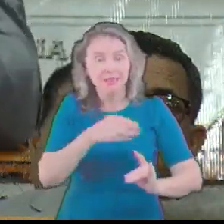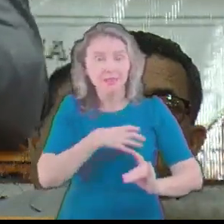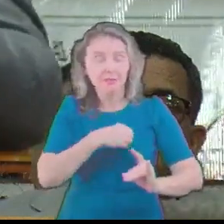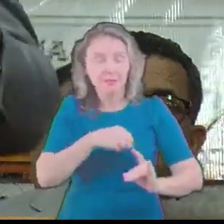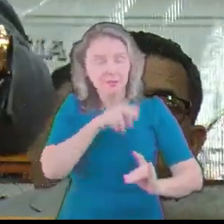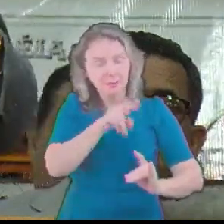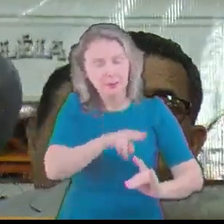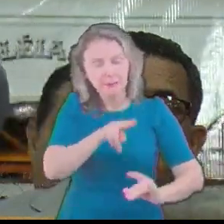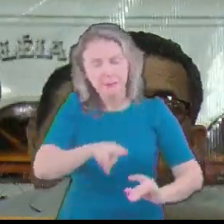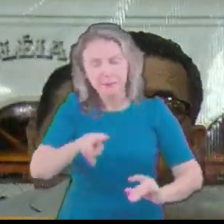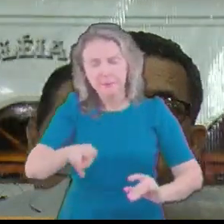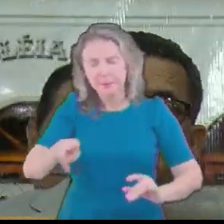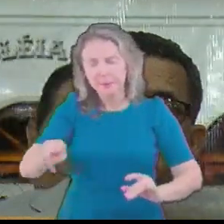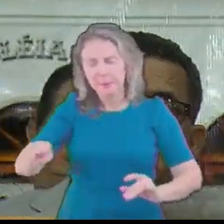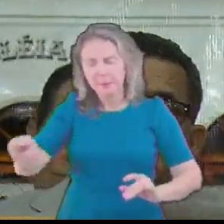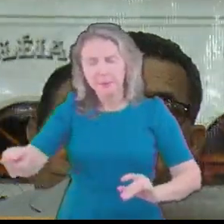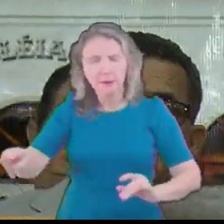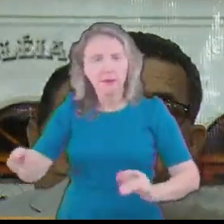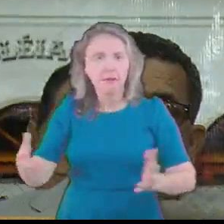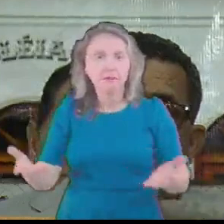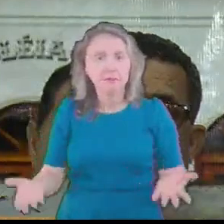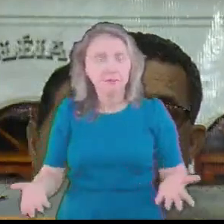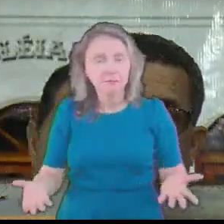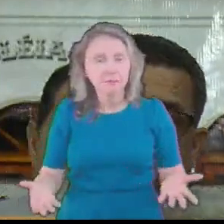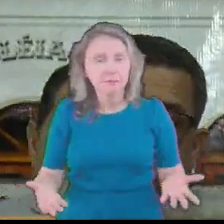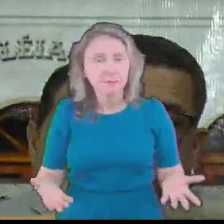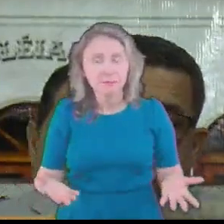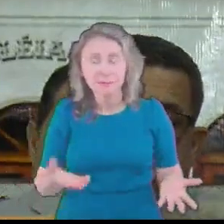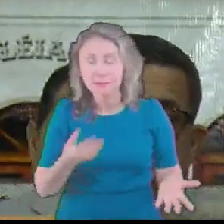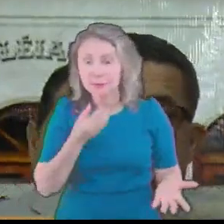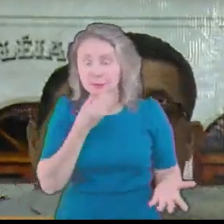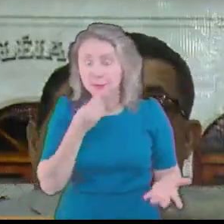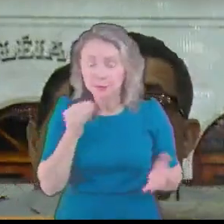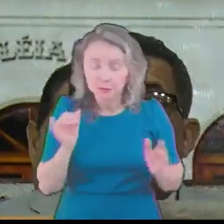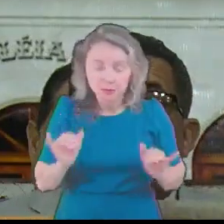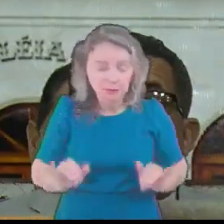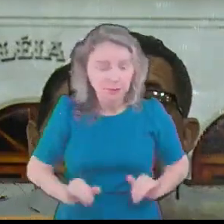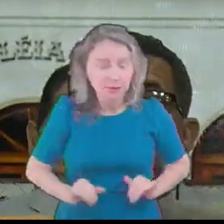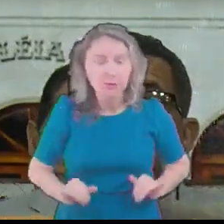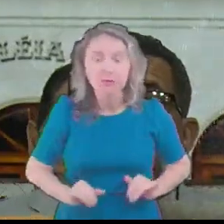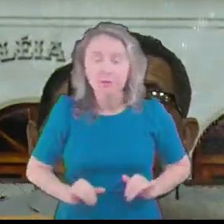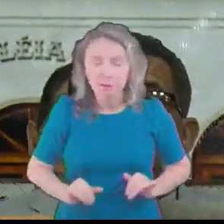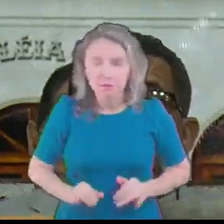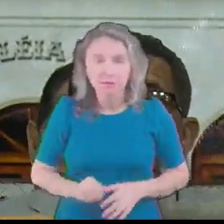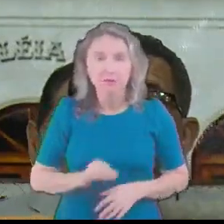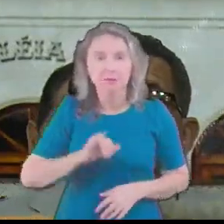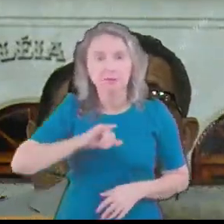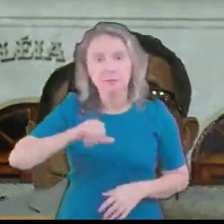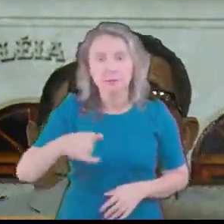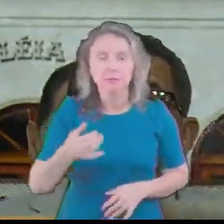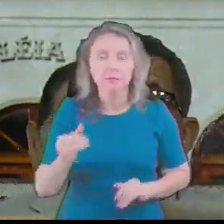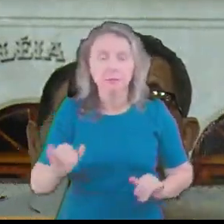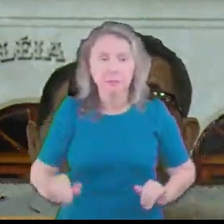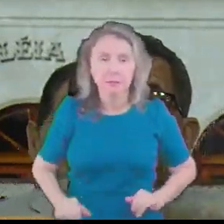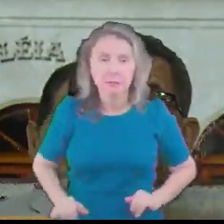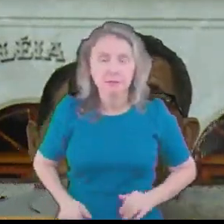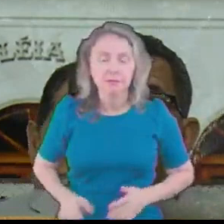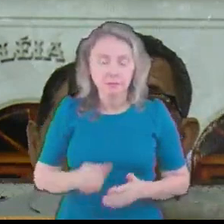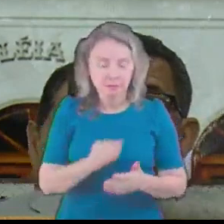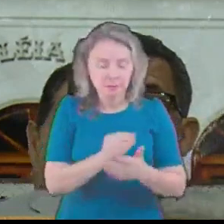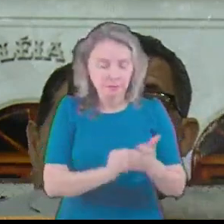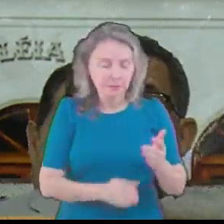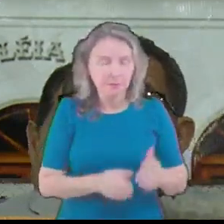enterrar 10 filhos? Este homem vai entrar em parafuseta. Não entra. Jó capítulo 1,